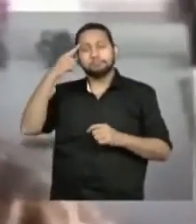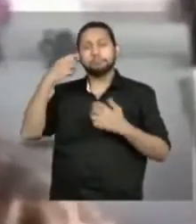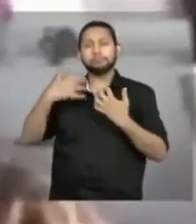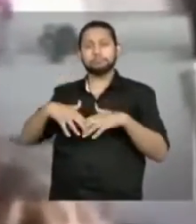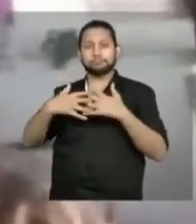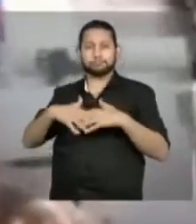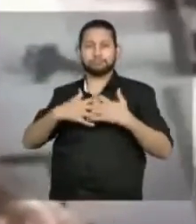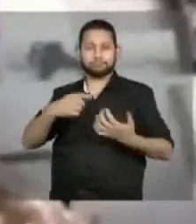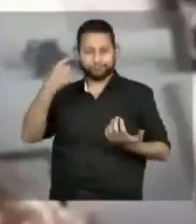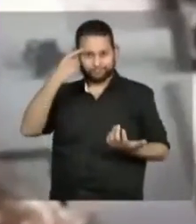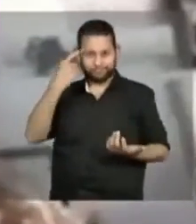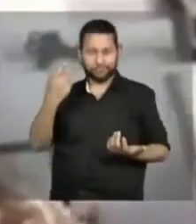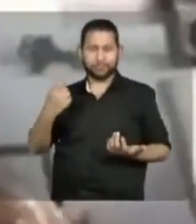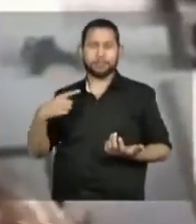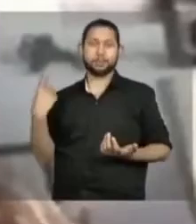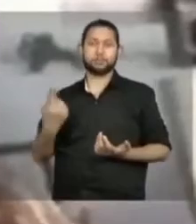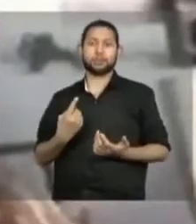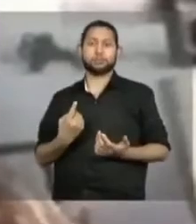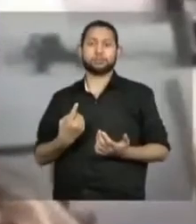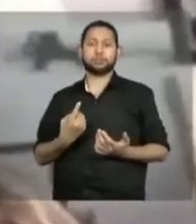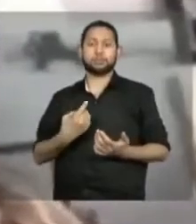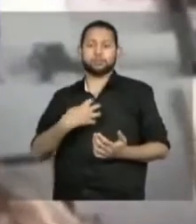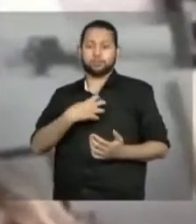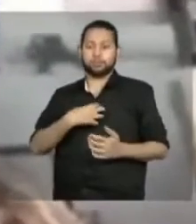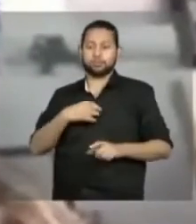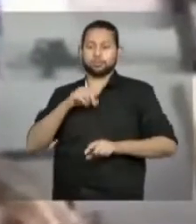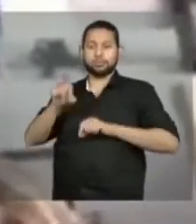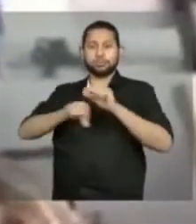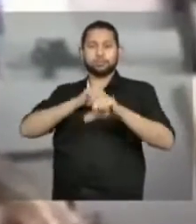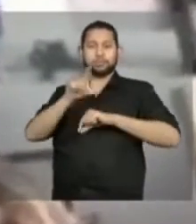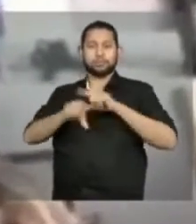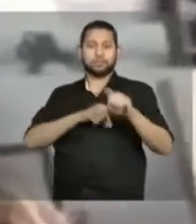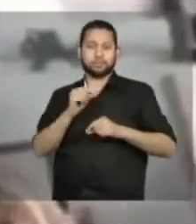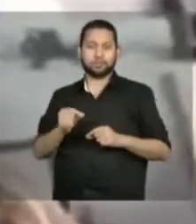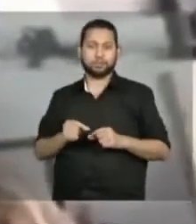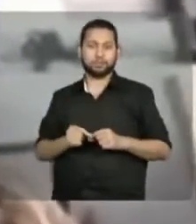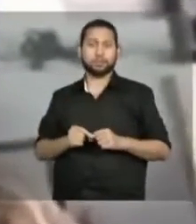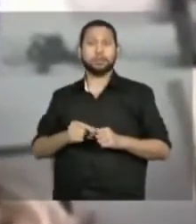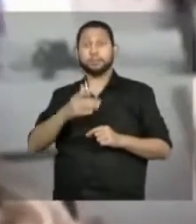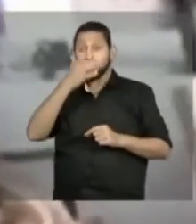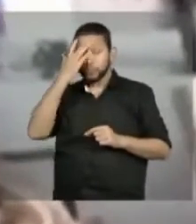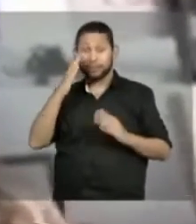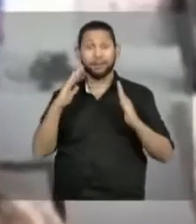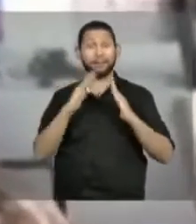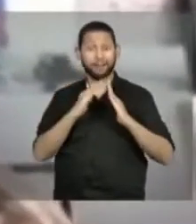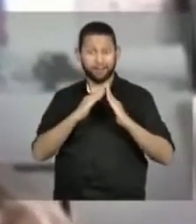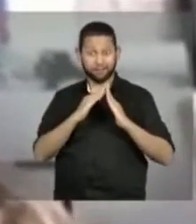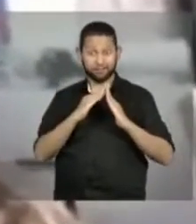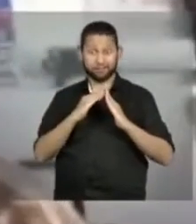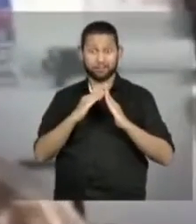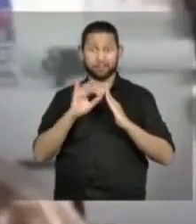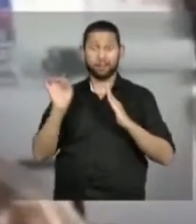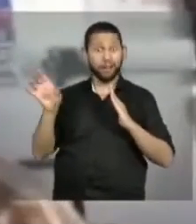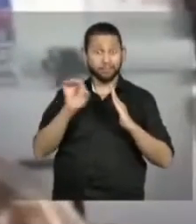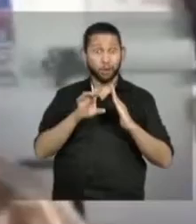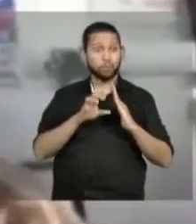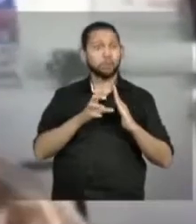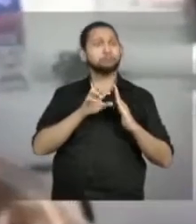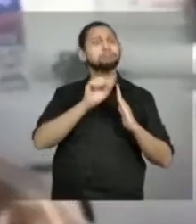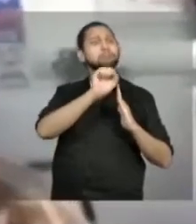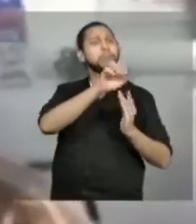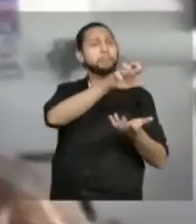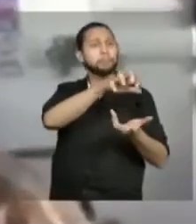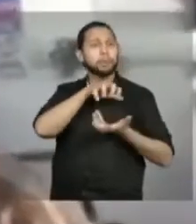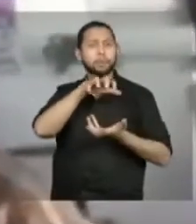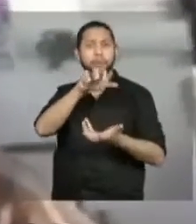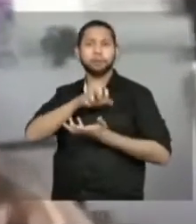seriamente rever esse nosso modelo de coleta seletiva. A domiciliar porta a porta é caríssima e tem um